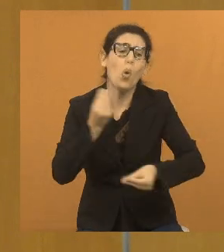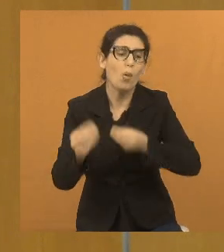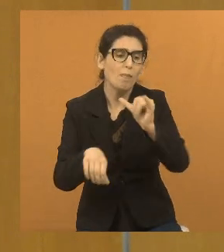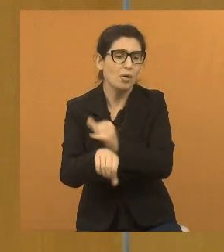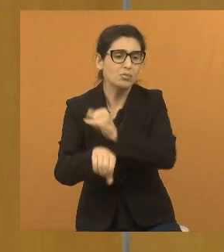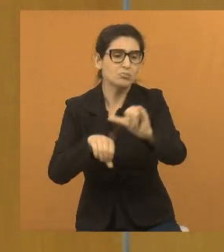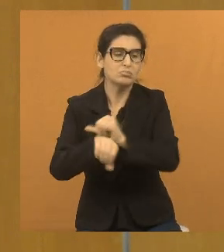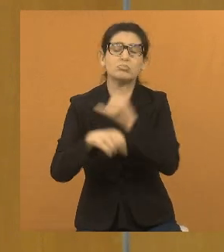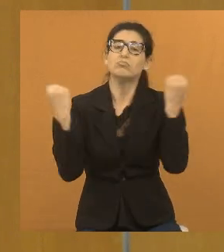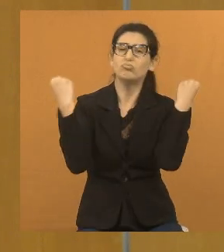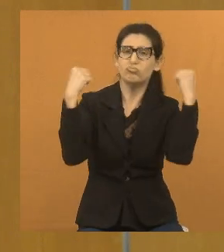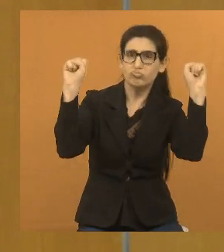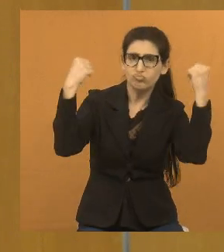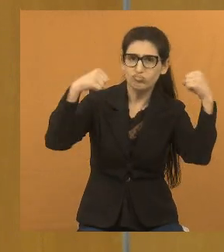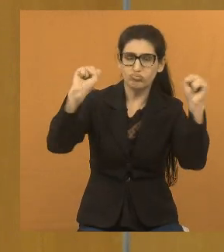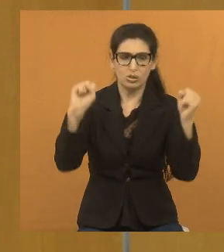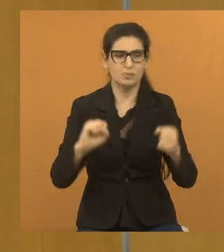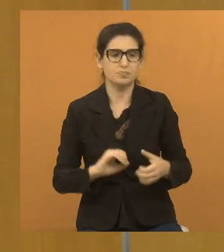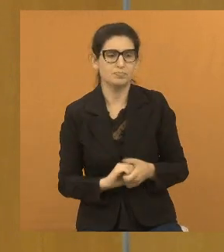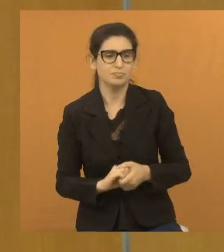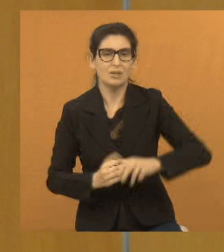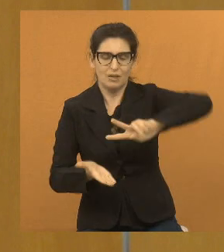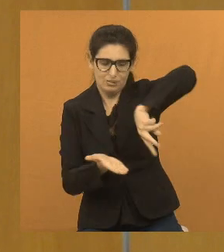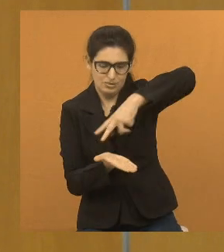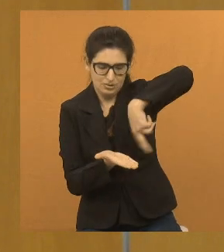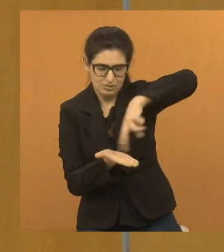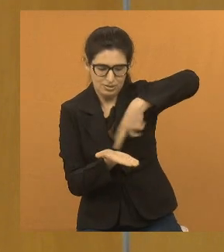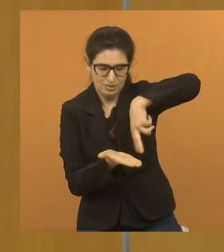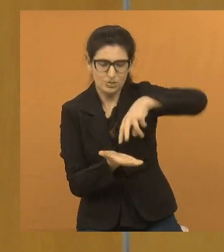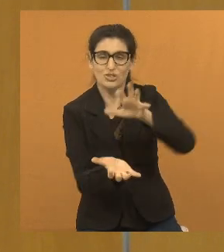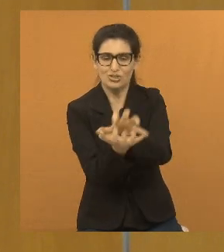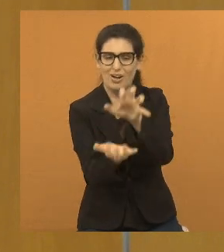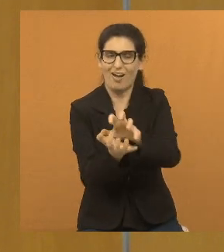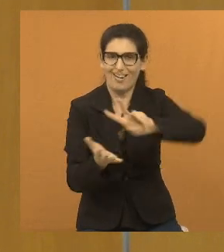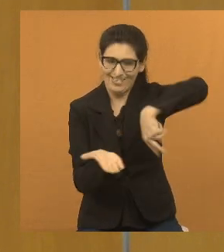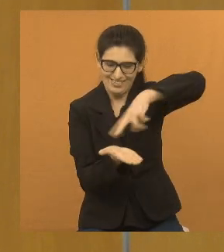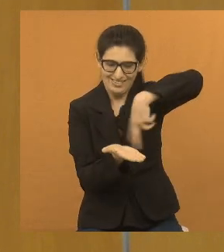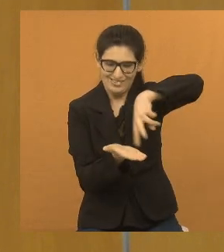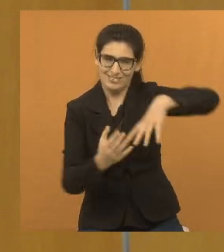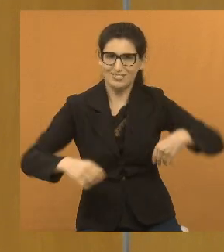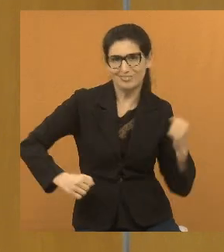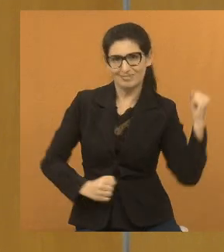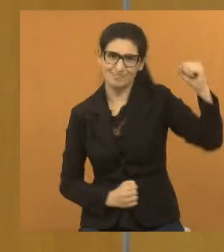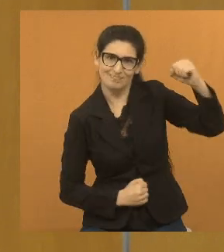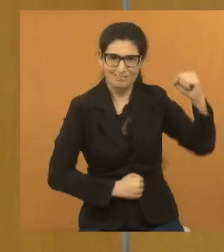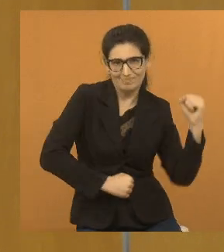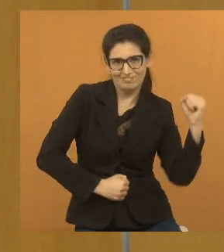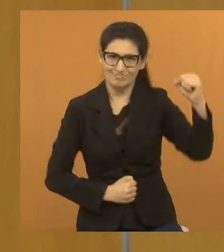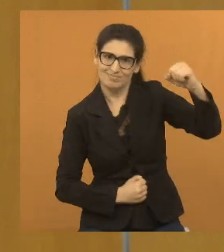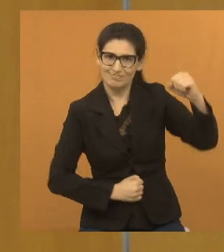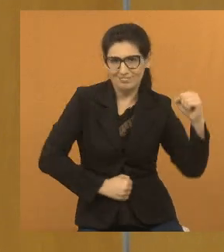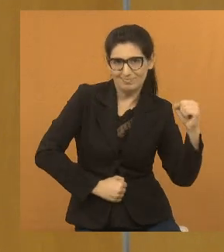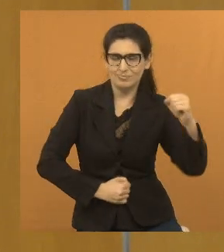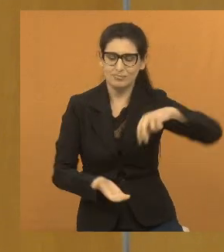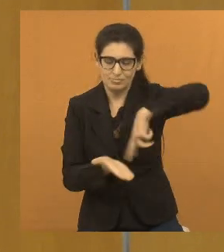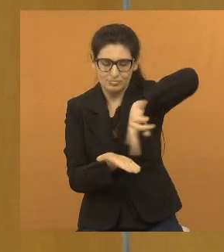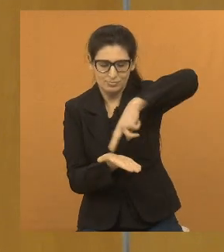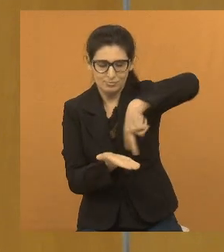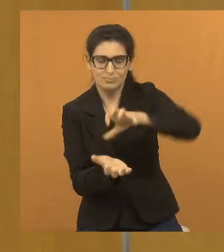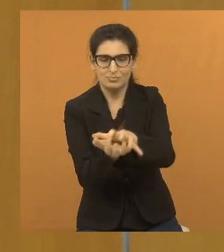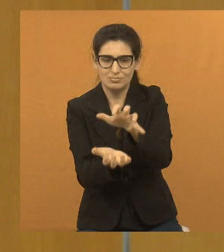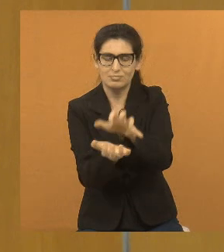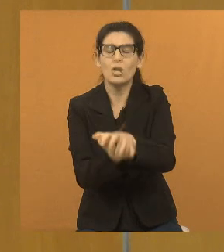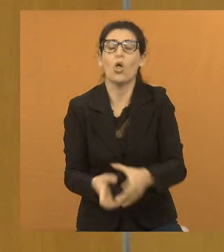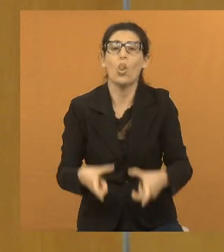gente oferece para esse público atividades de dança Jacareí, que é uma aula de dança, onde ela acontece ali naquela região. O